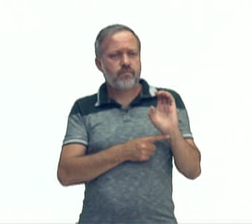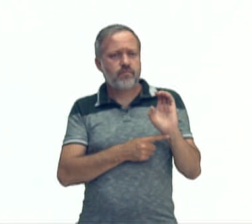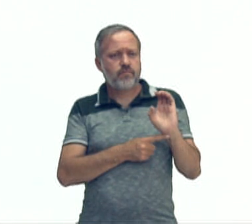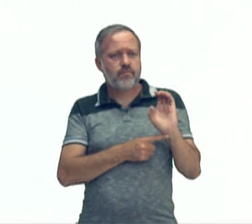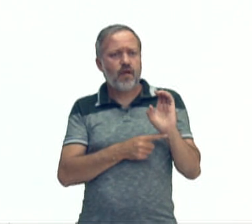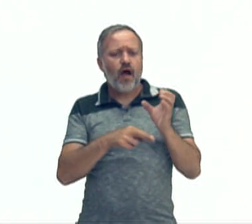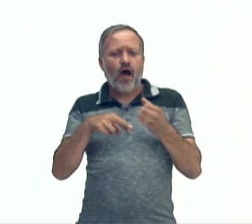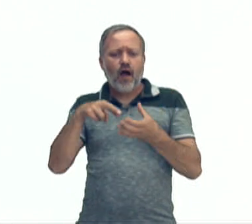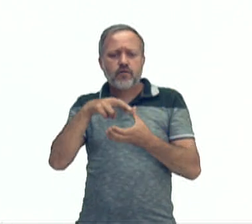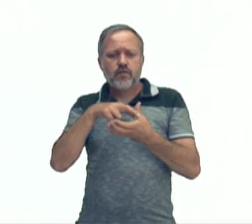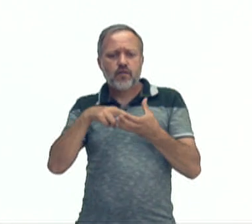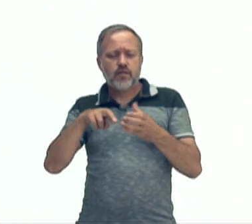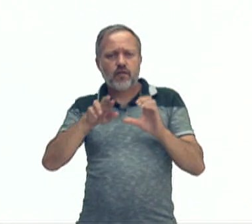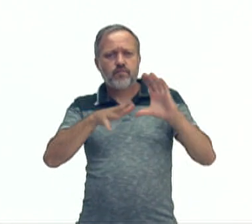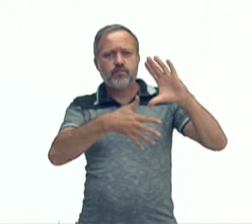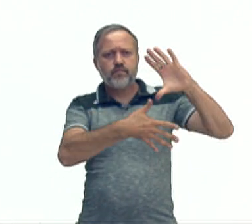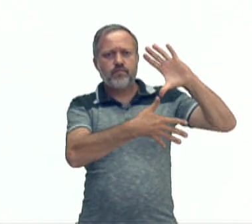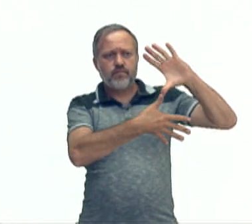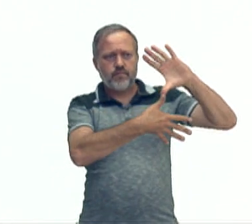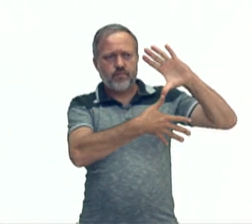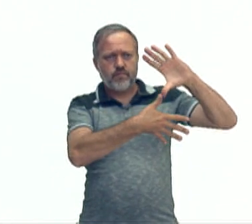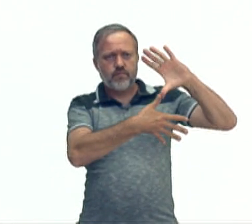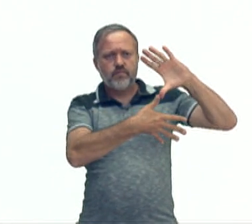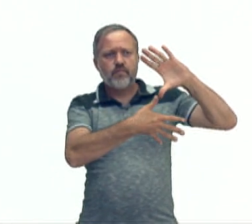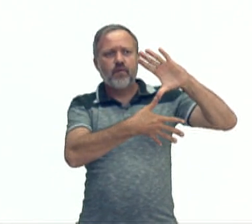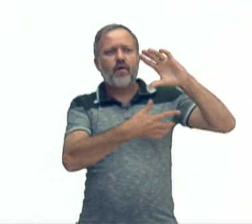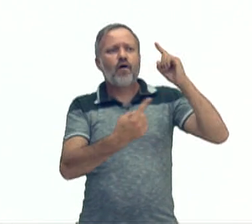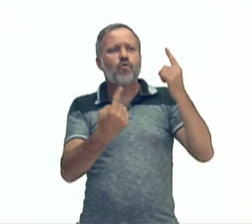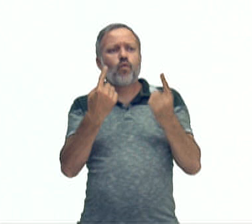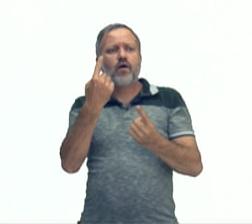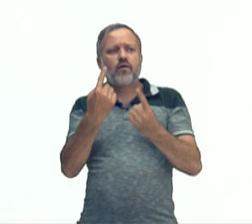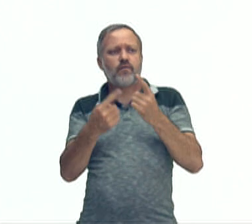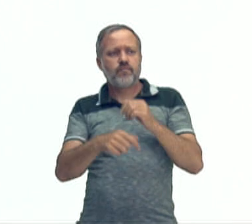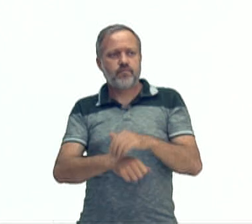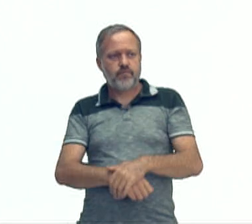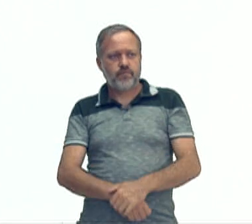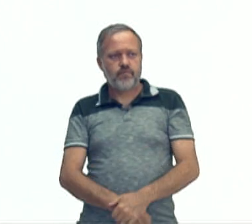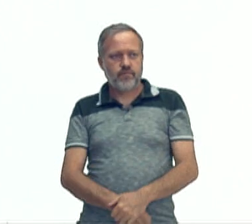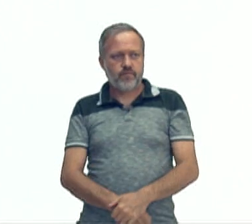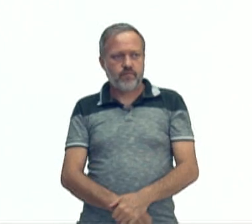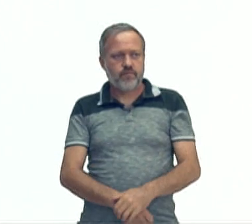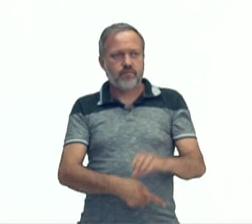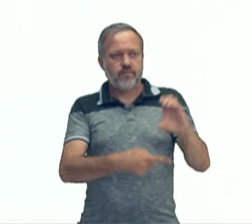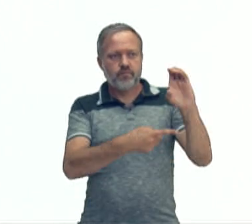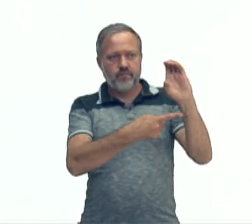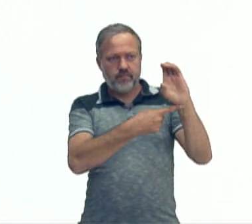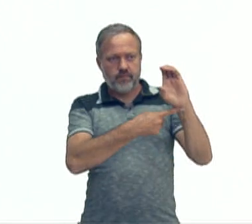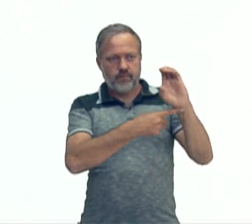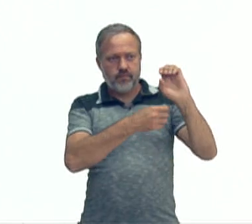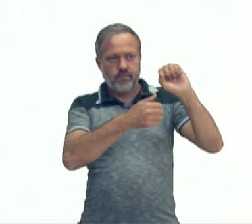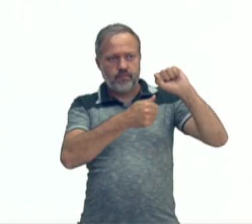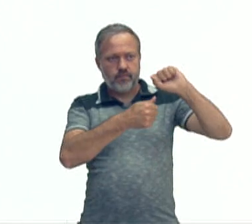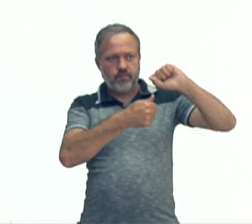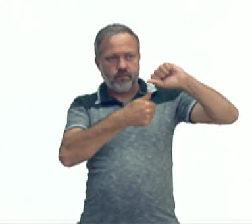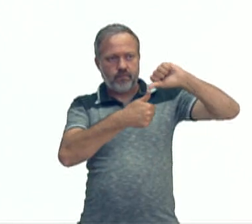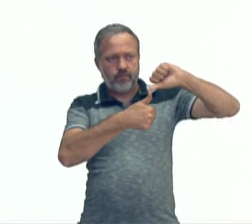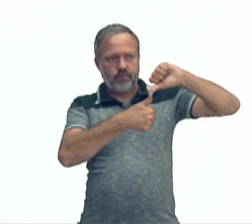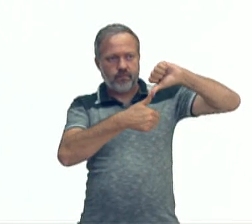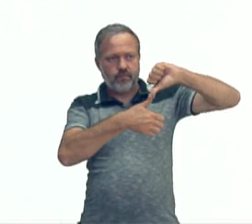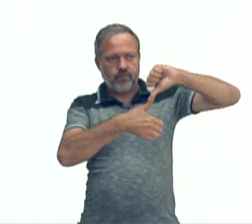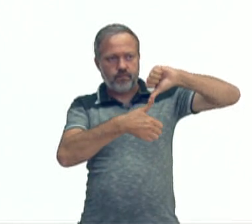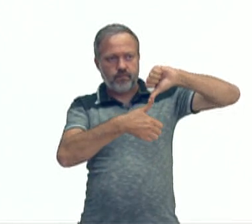regionalização do continente americano, sobre critérios geográficos, qual seria? Letra alternativa, letra C, América do Sul,